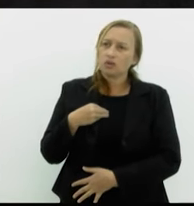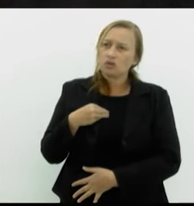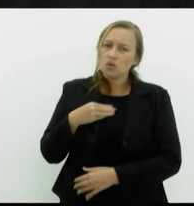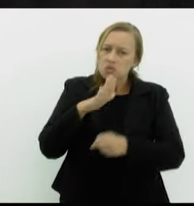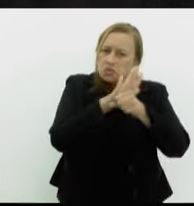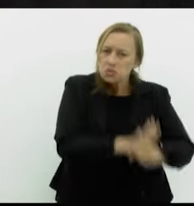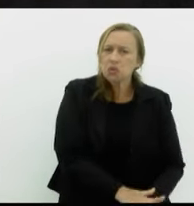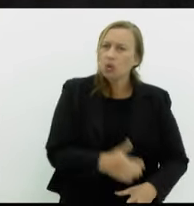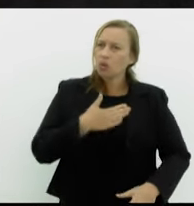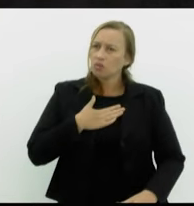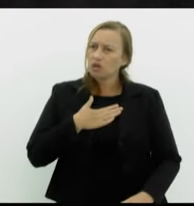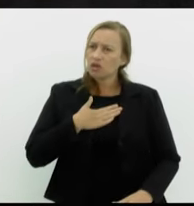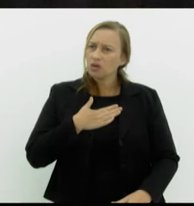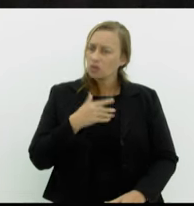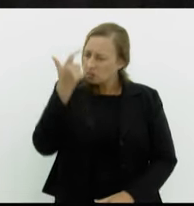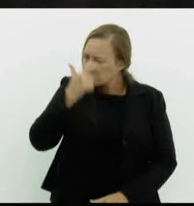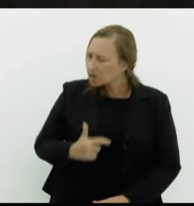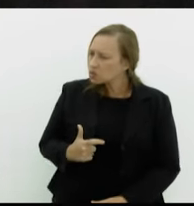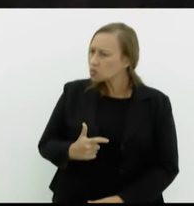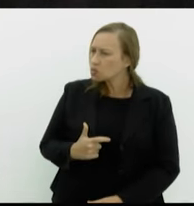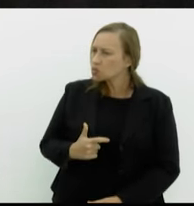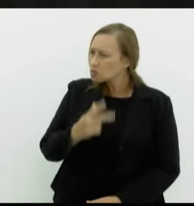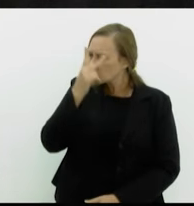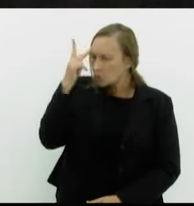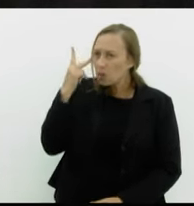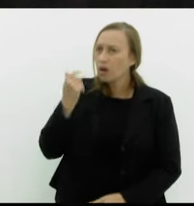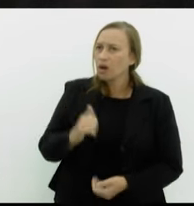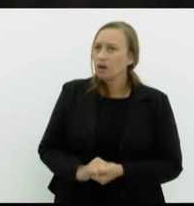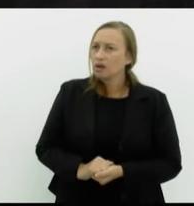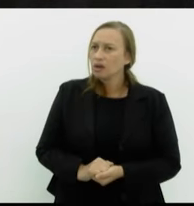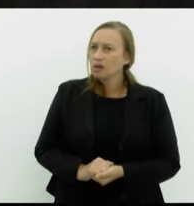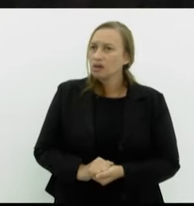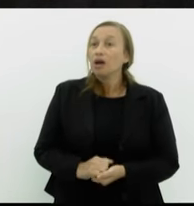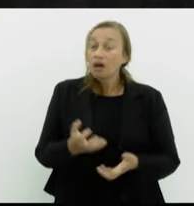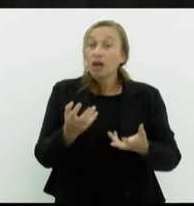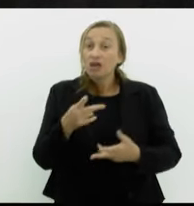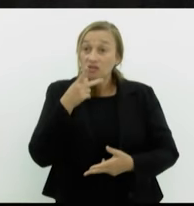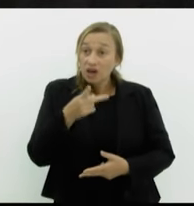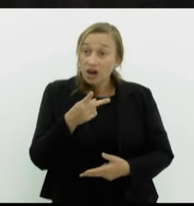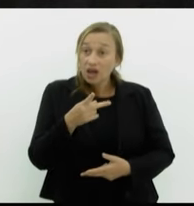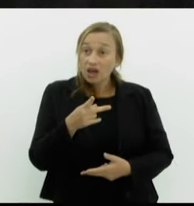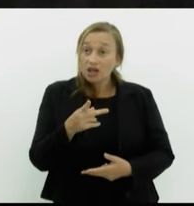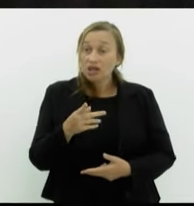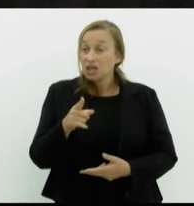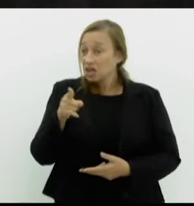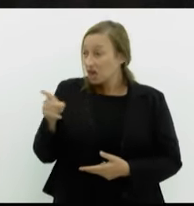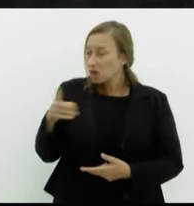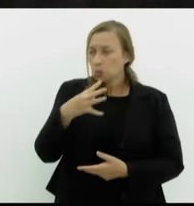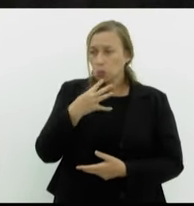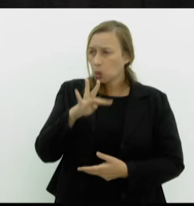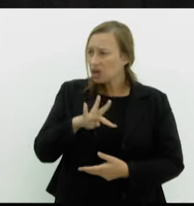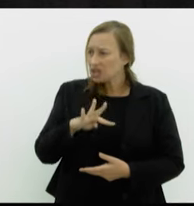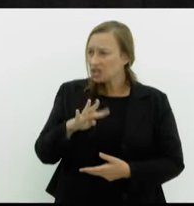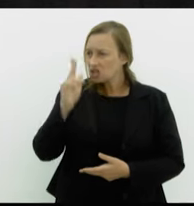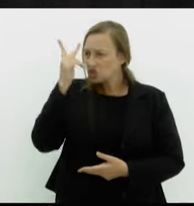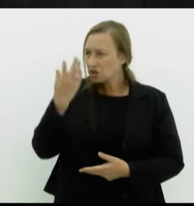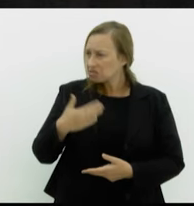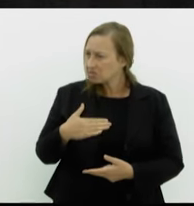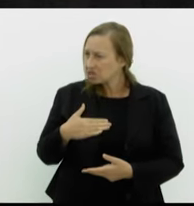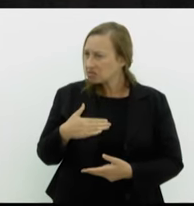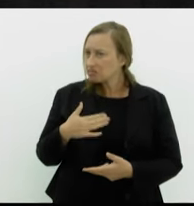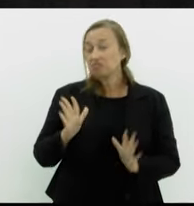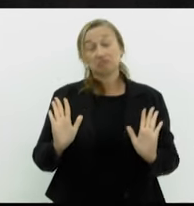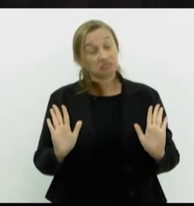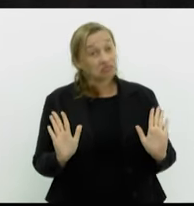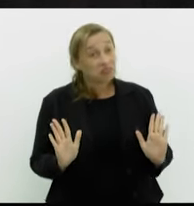Me desqualificou como pessoa, e aí quero frisar para ela, já que ela não conhece a minha história,